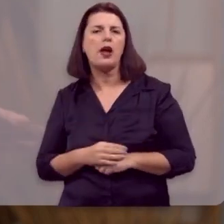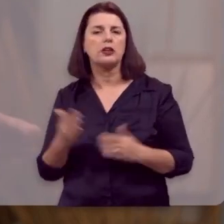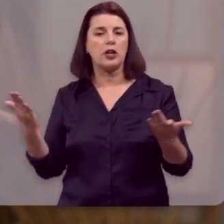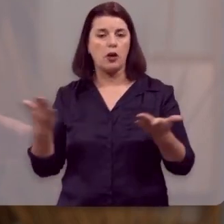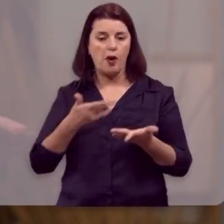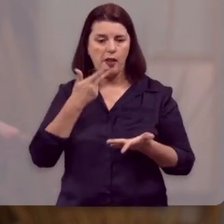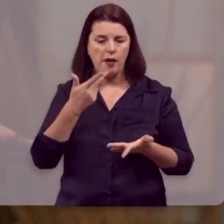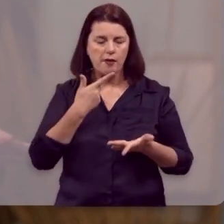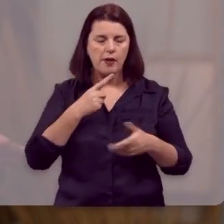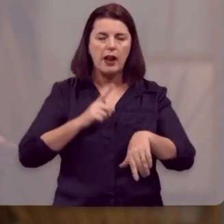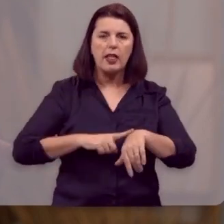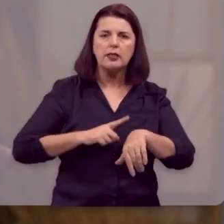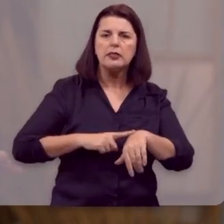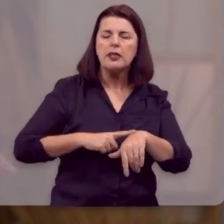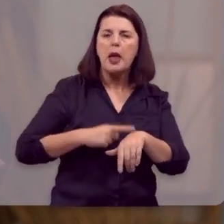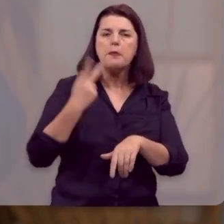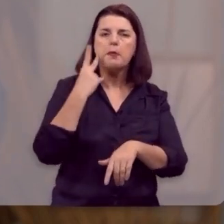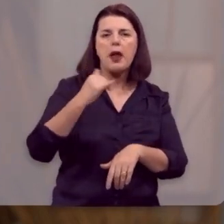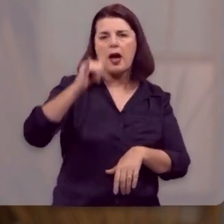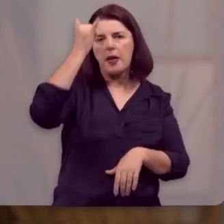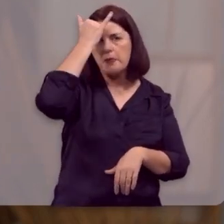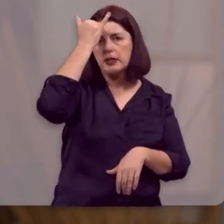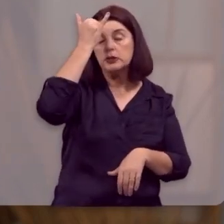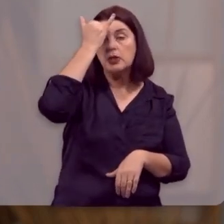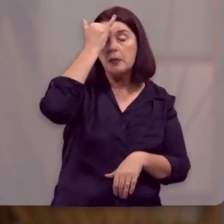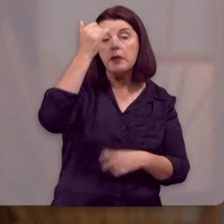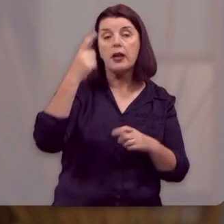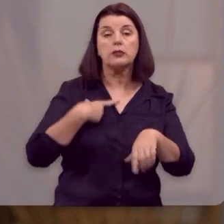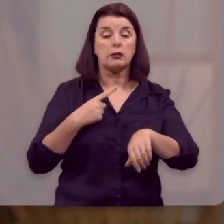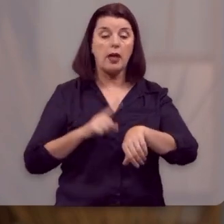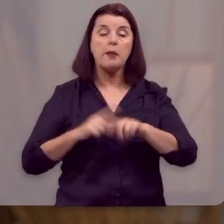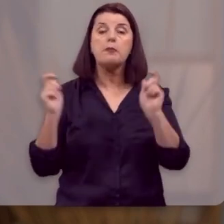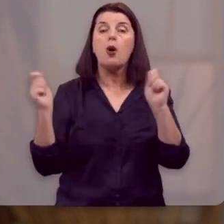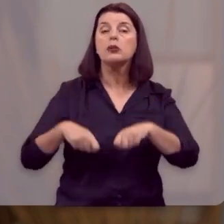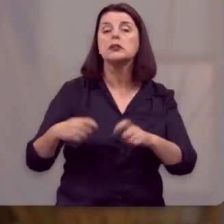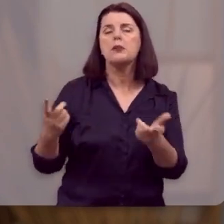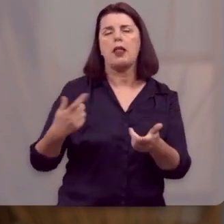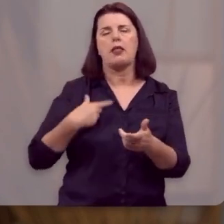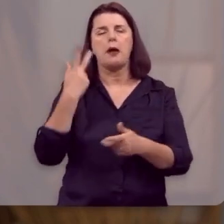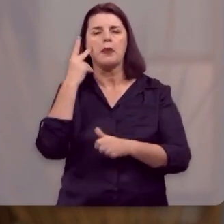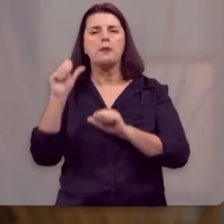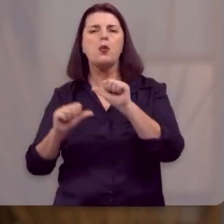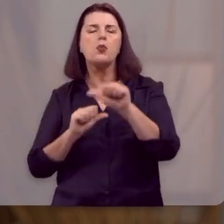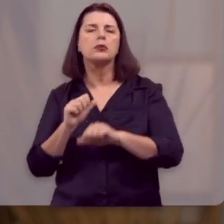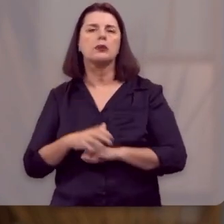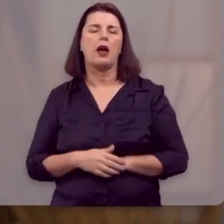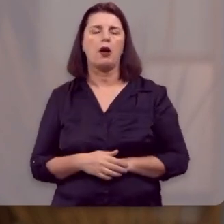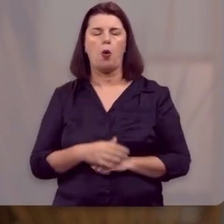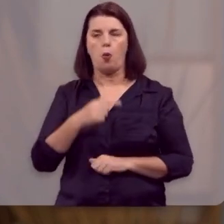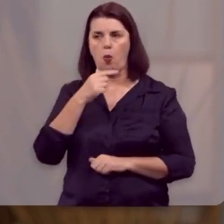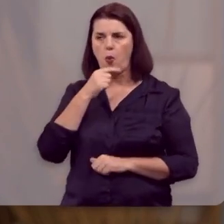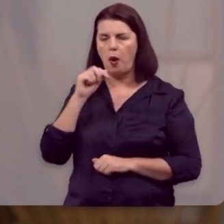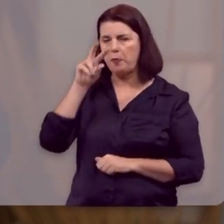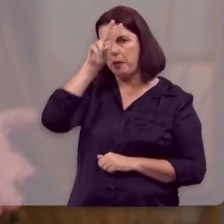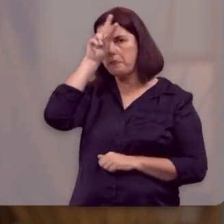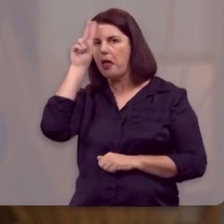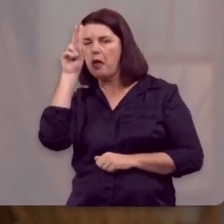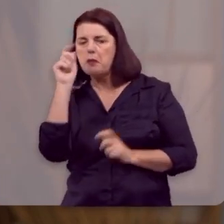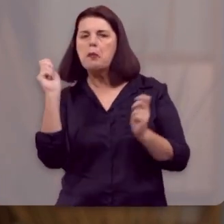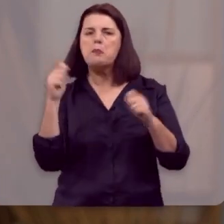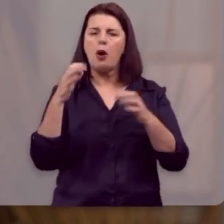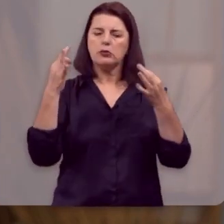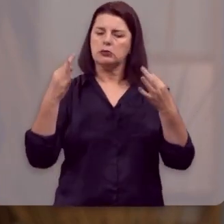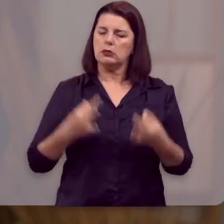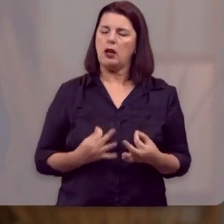se arrependam. Há possibilidade de mudar. O bêbado pode tornar-se uma pessoa sóbria. O ladrão pode se